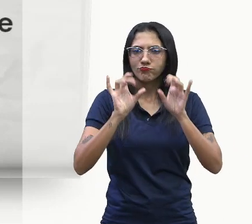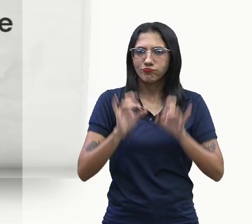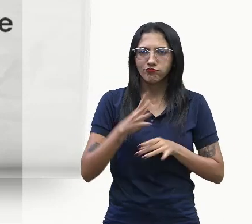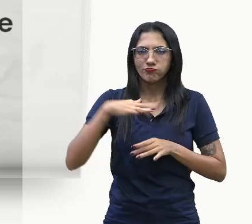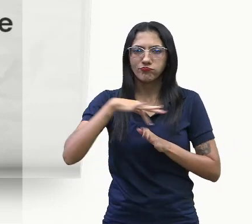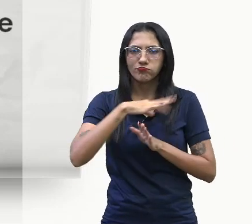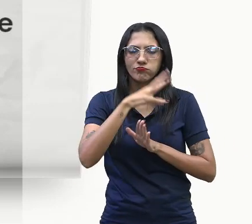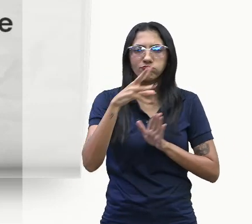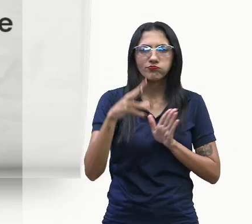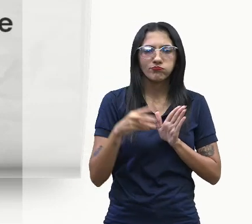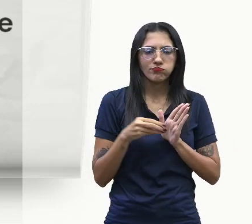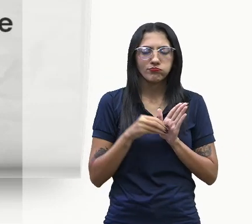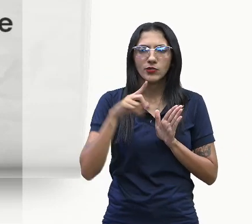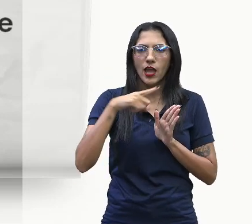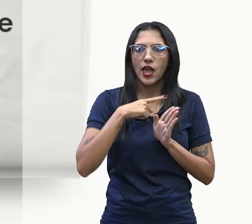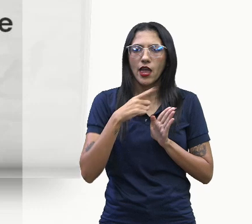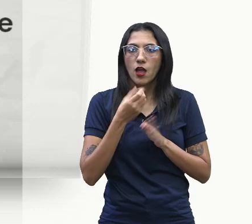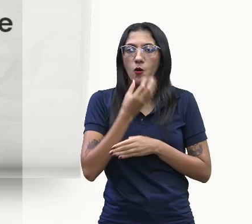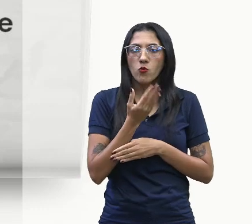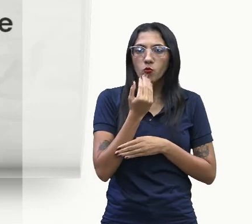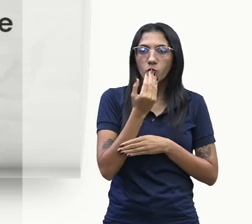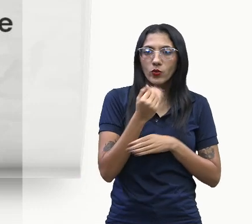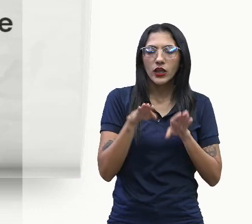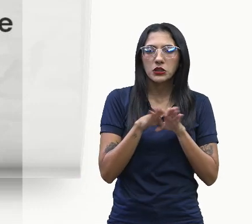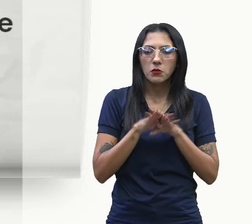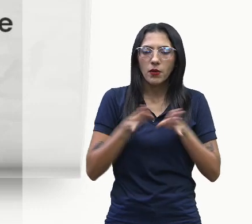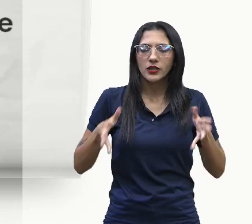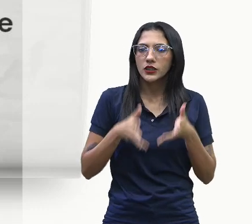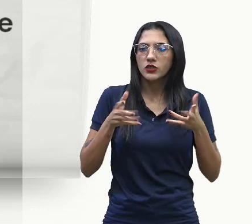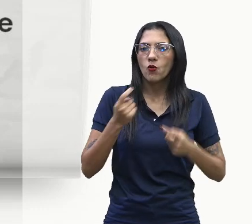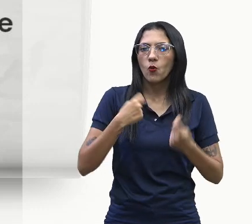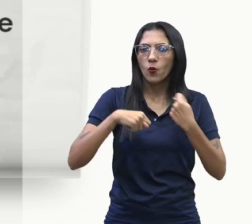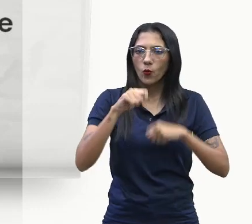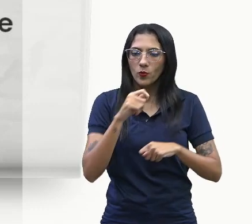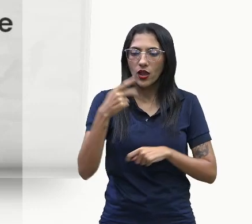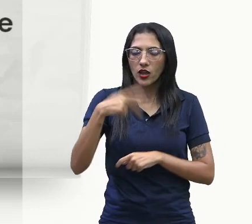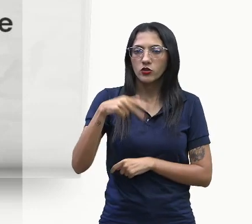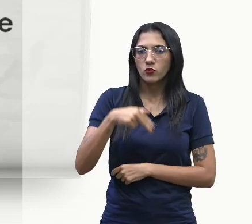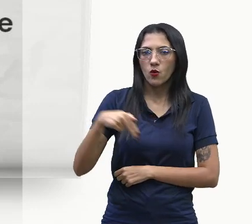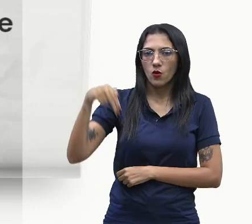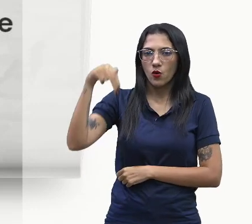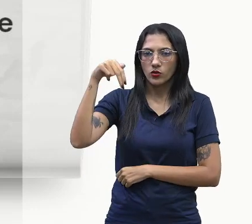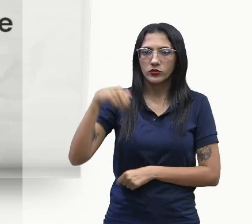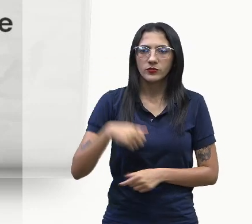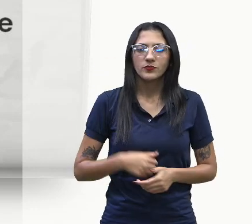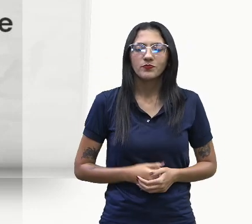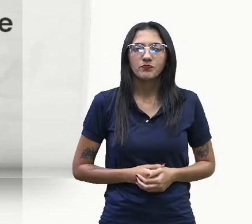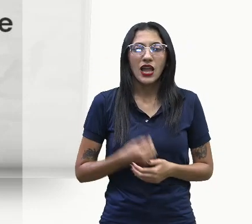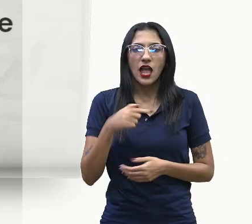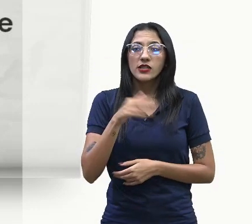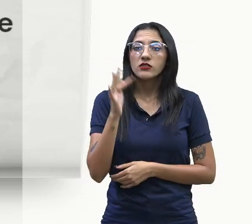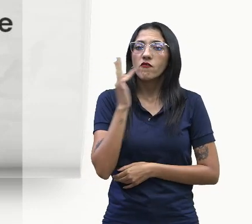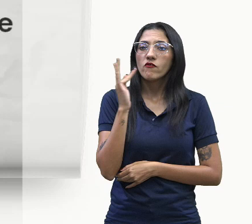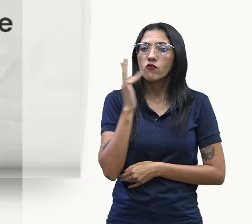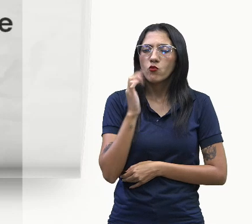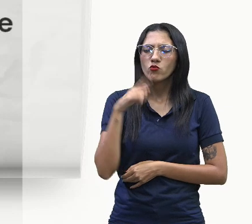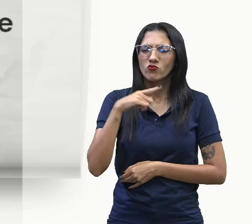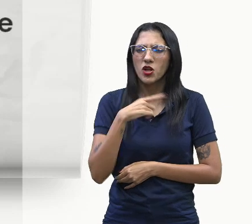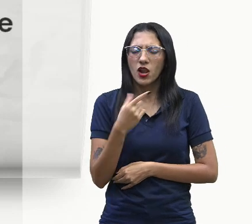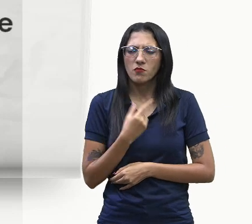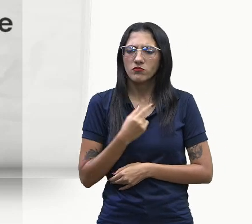que alimenta e sustenta a região norte. O tucumã, fruto vibrante da palmeira nativa